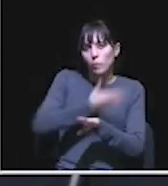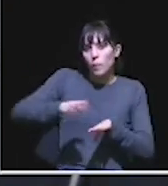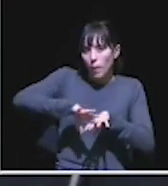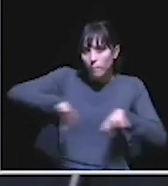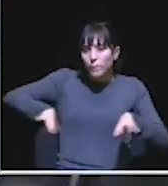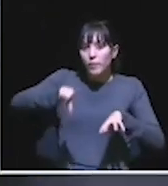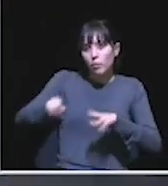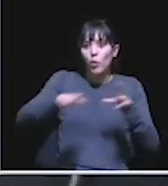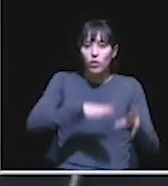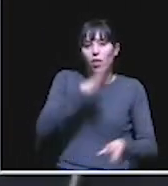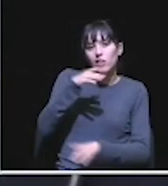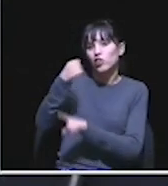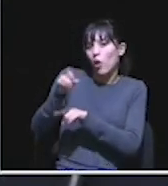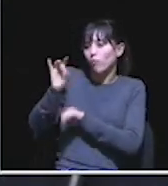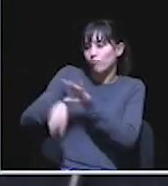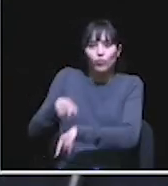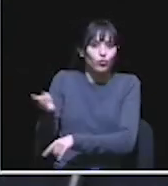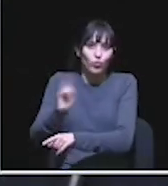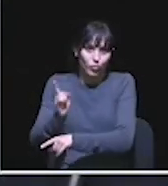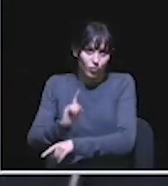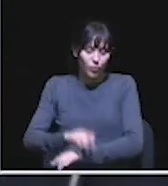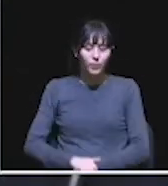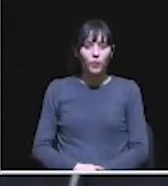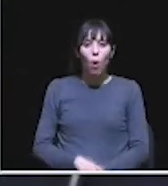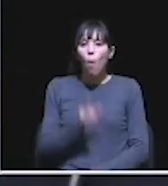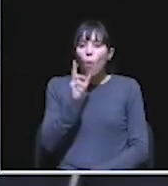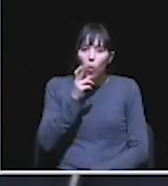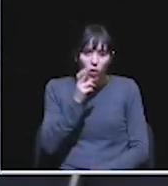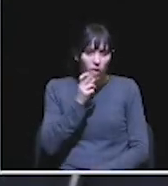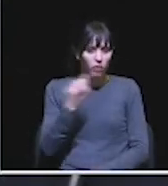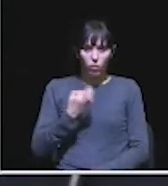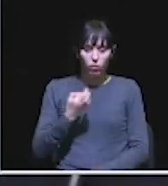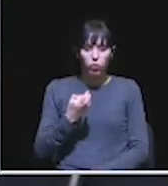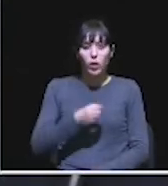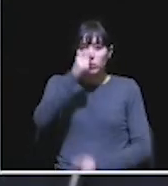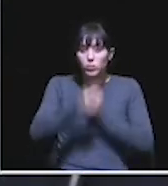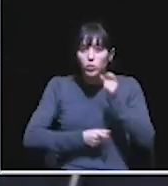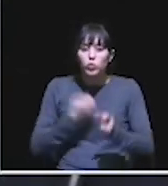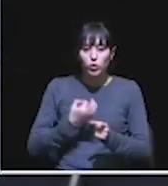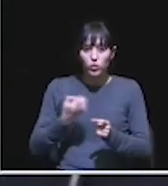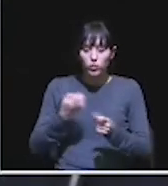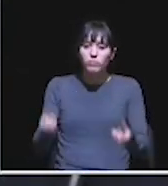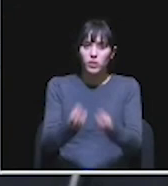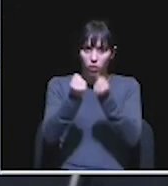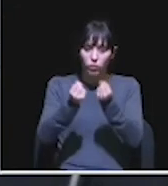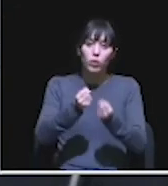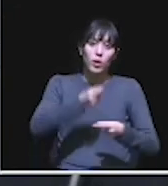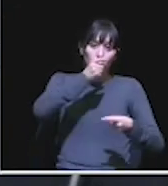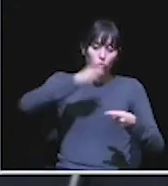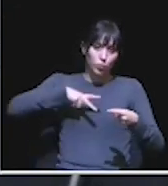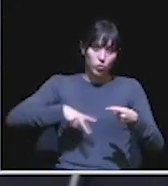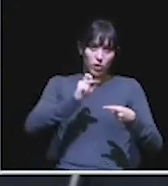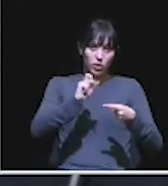próprio negacionismo do Holocausto. No meio da barbárie, muitos foram os que lhe resistiram. E lembramos aqui os portugueses Aristides